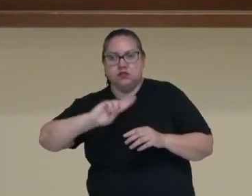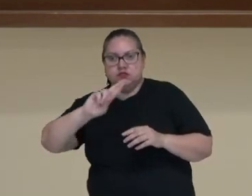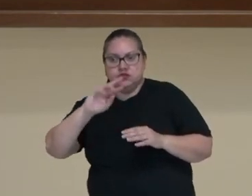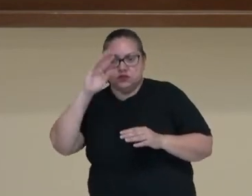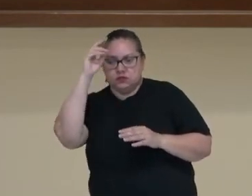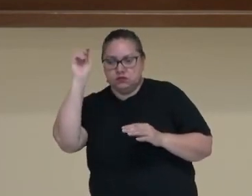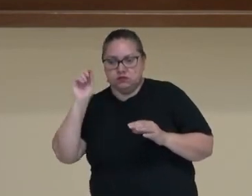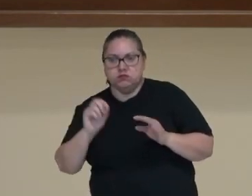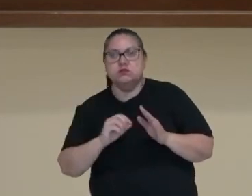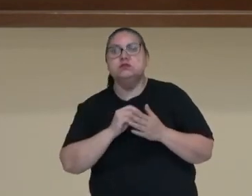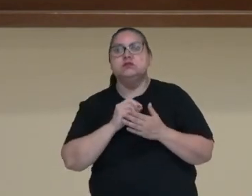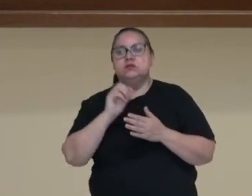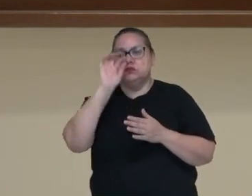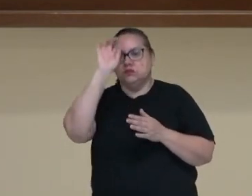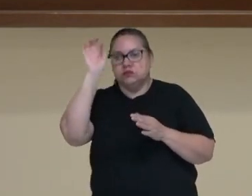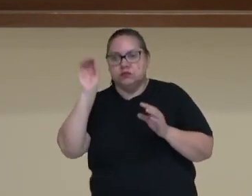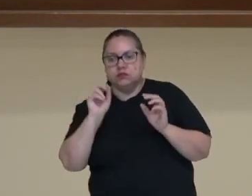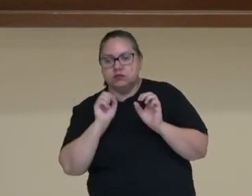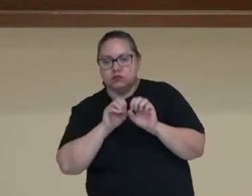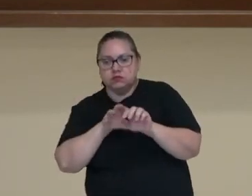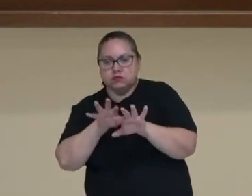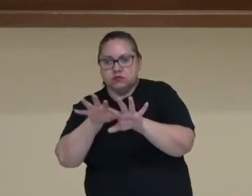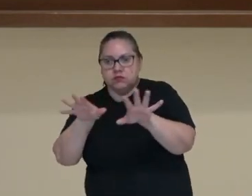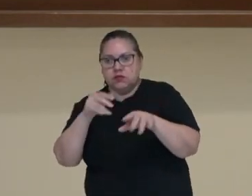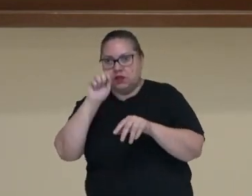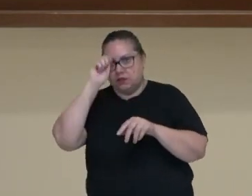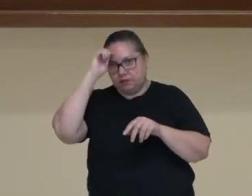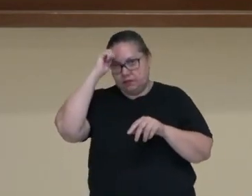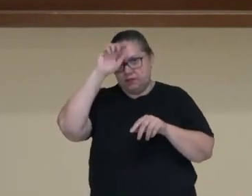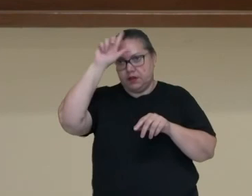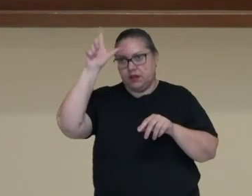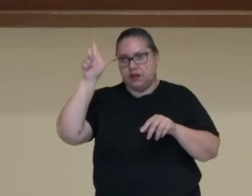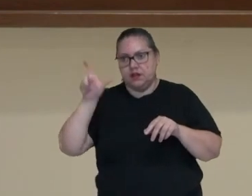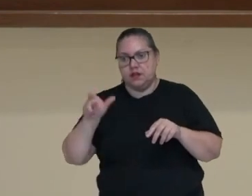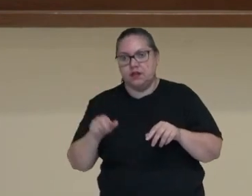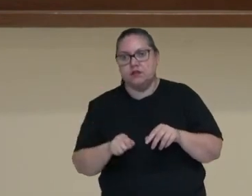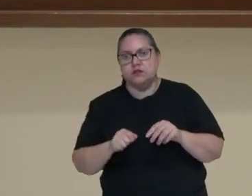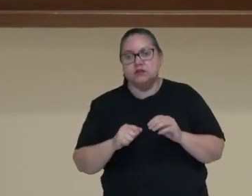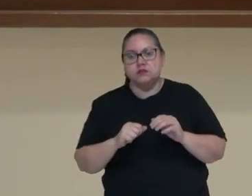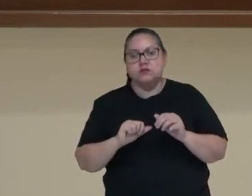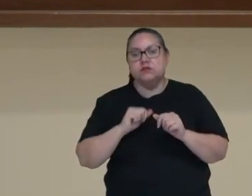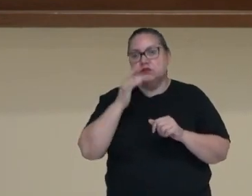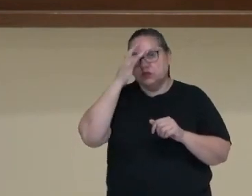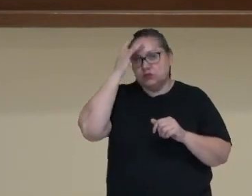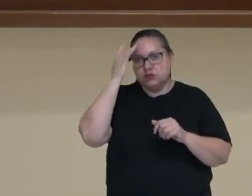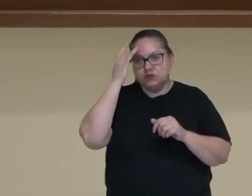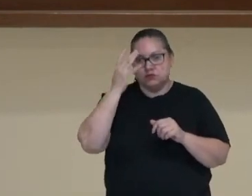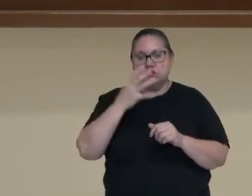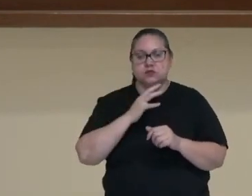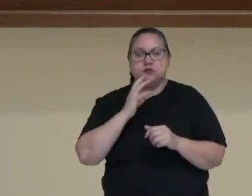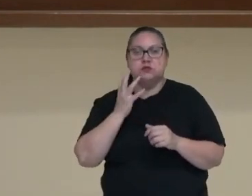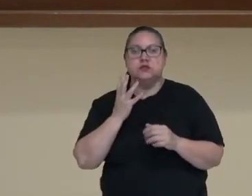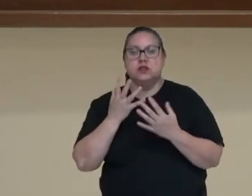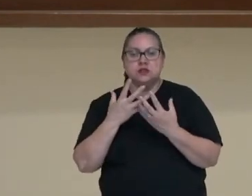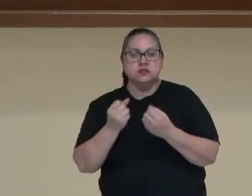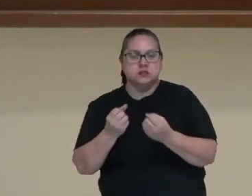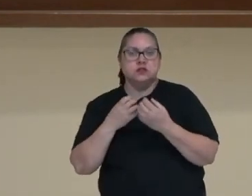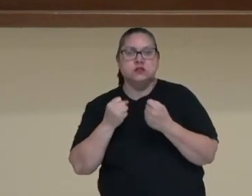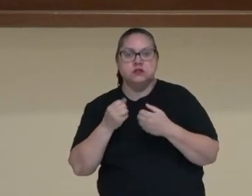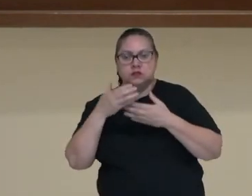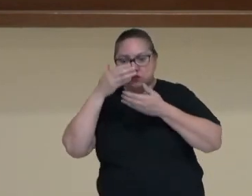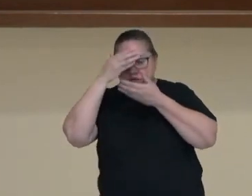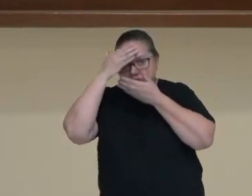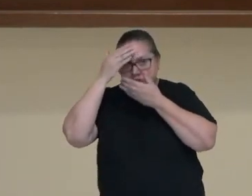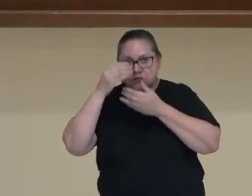né, islâmica, muçulmana, para a África, o que acaba convertendo muitos africanos ao islamismo, e inclusive o reino